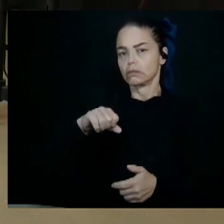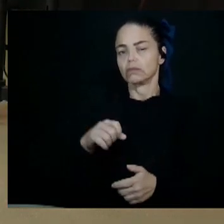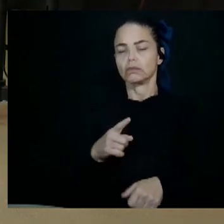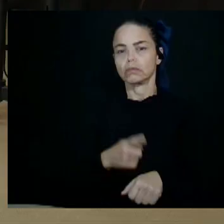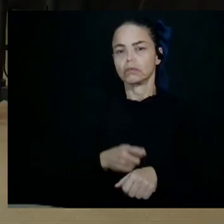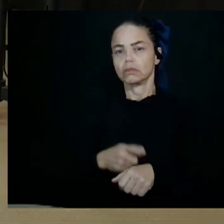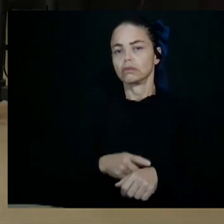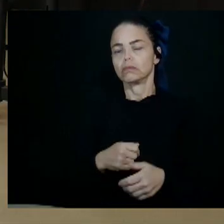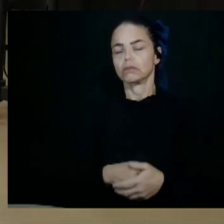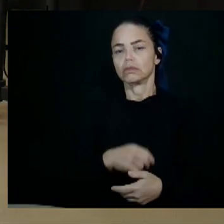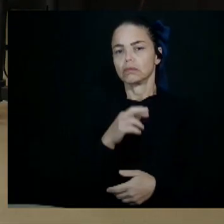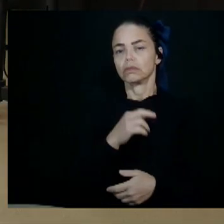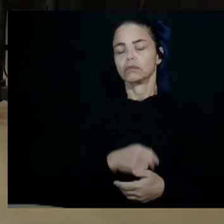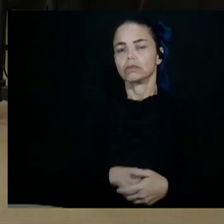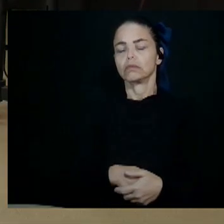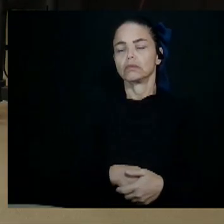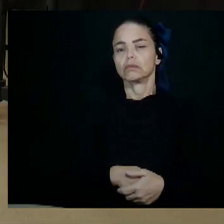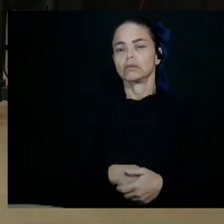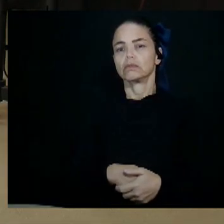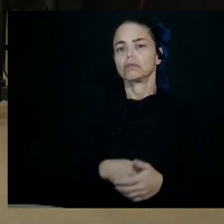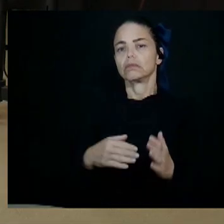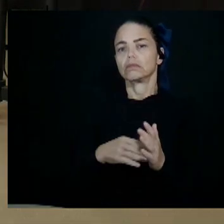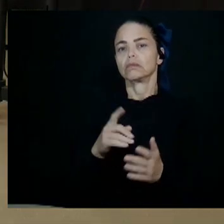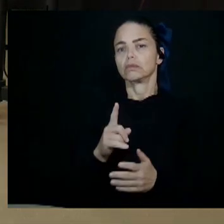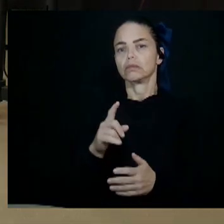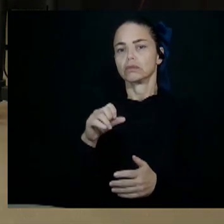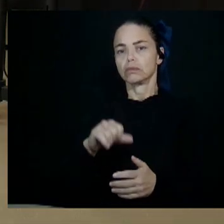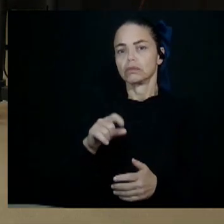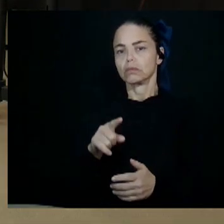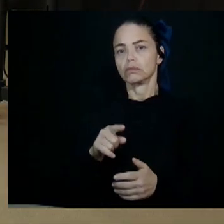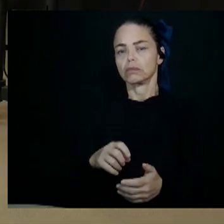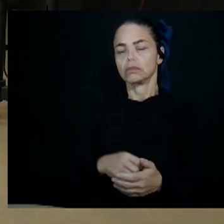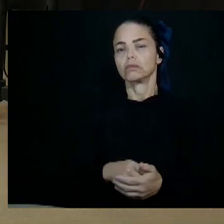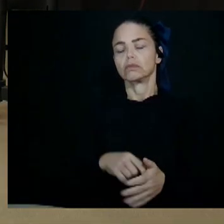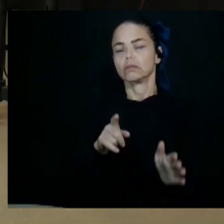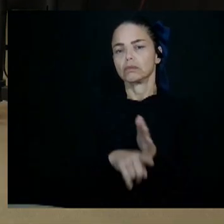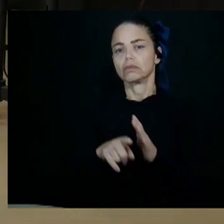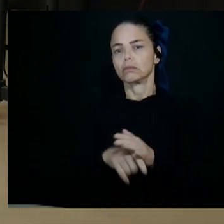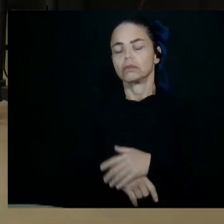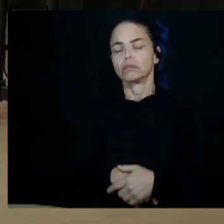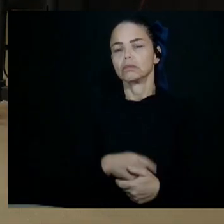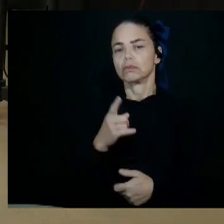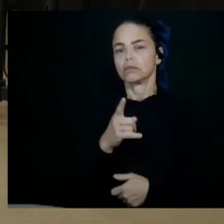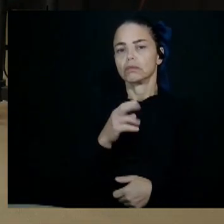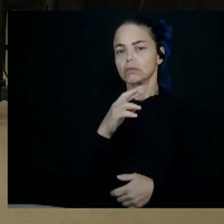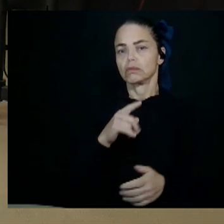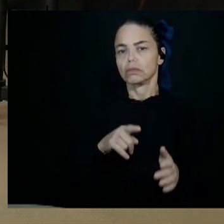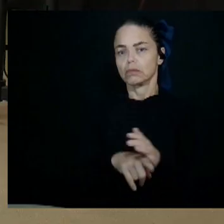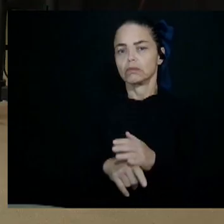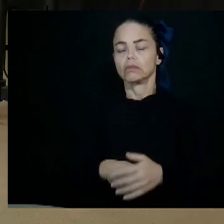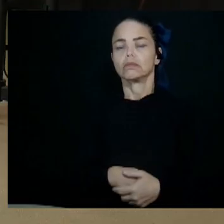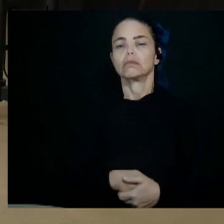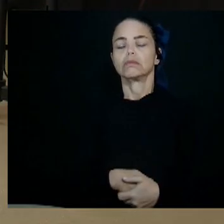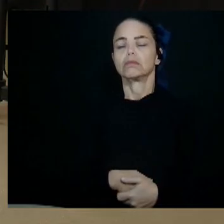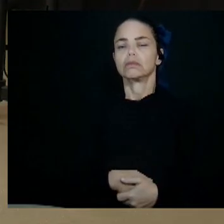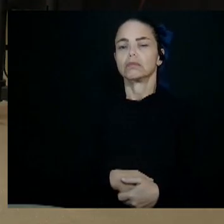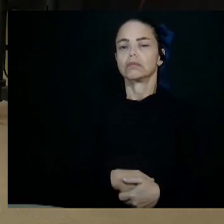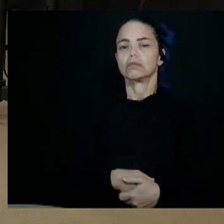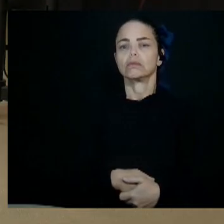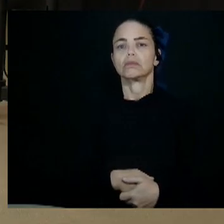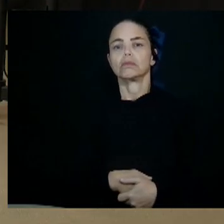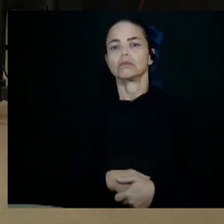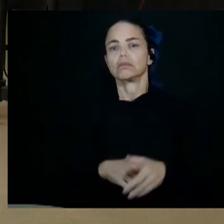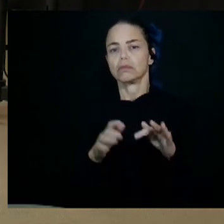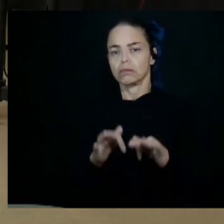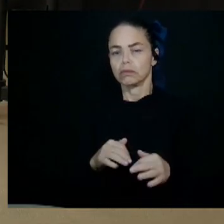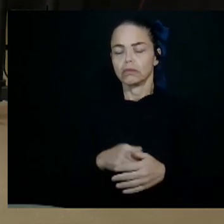da gente responder. A gente tem que entregar até 9h05, mas tem bastante perguntas. Então, vamos puxar mais uma aí as meninas respondem mais uma e a gente